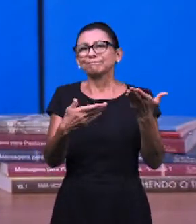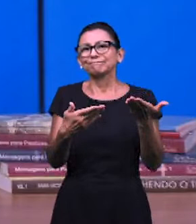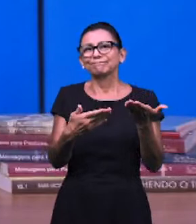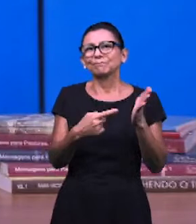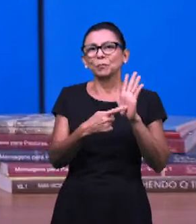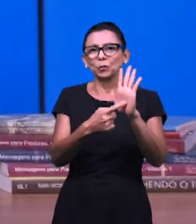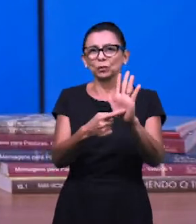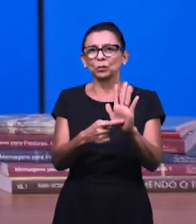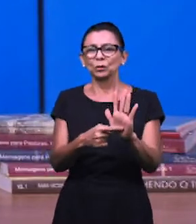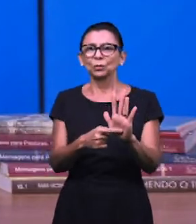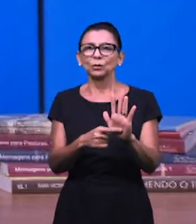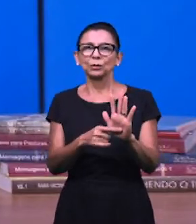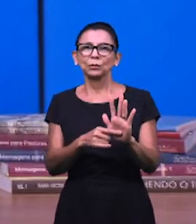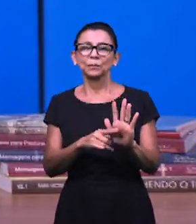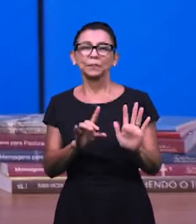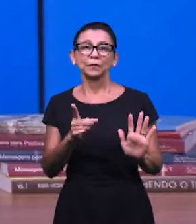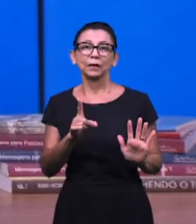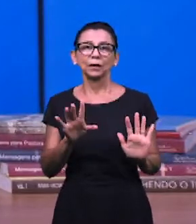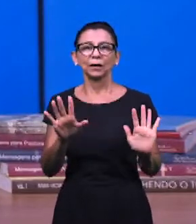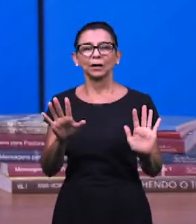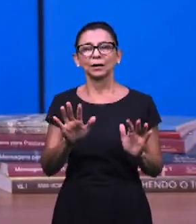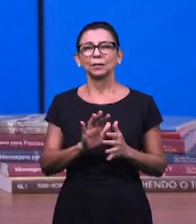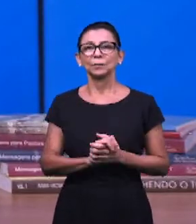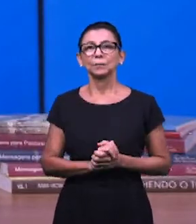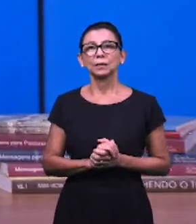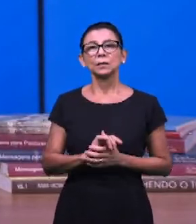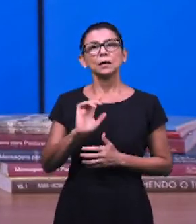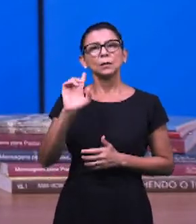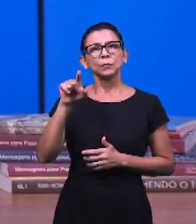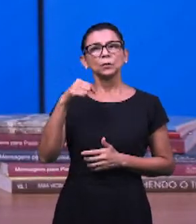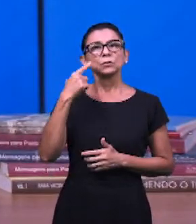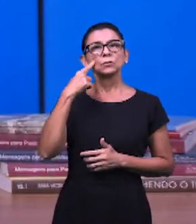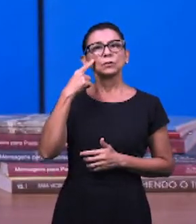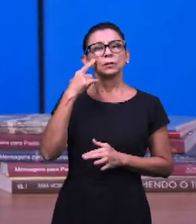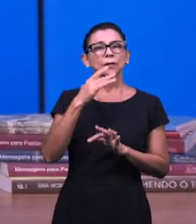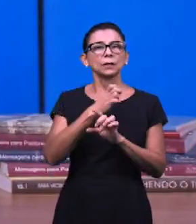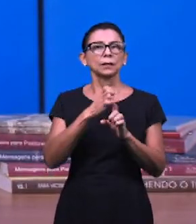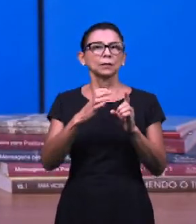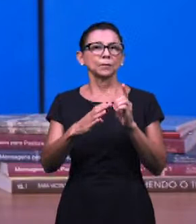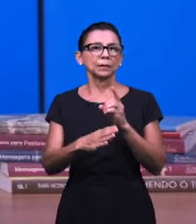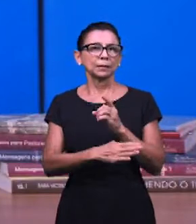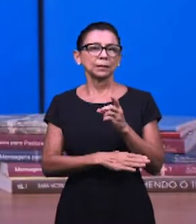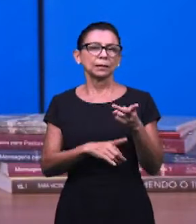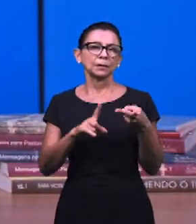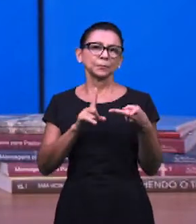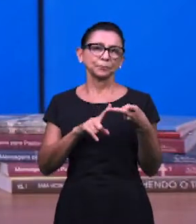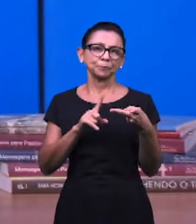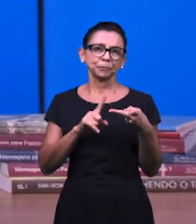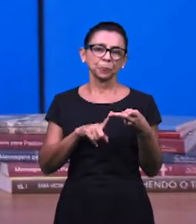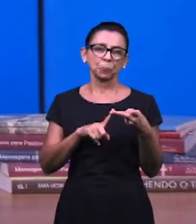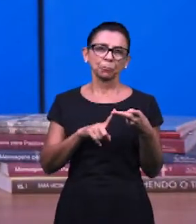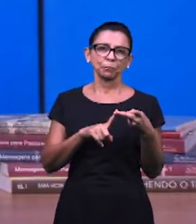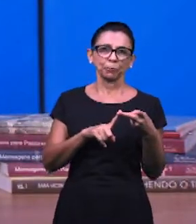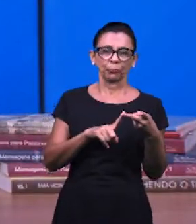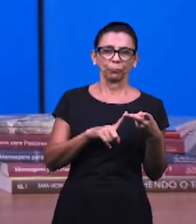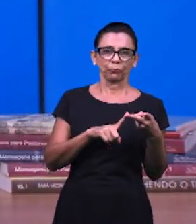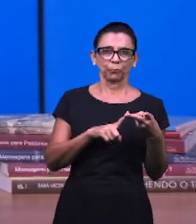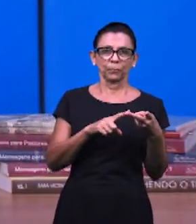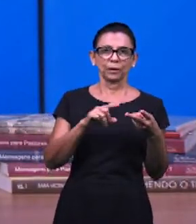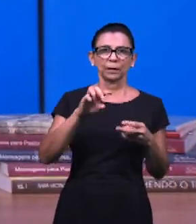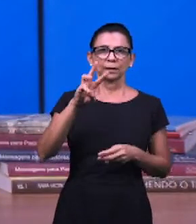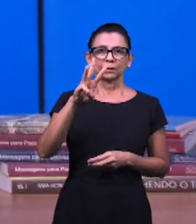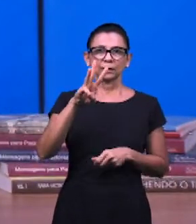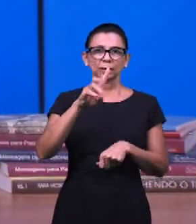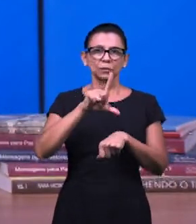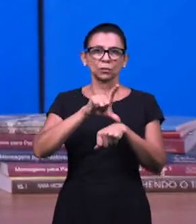aqui, os irmãos podem ver outras programações, como nós temos agora a Escola Bíblica Dominical, teremos também na parte da tarde o pastor